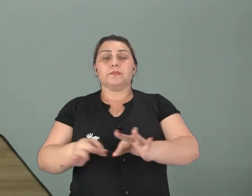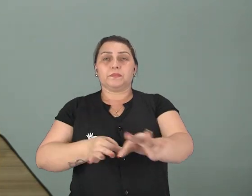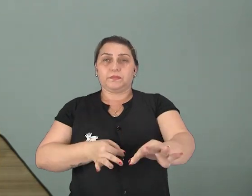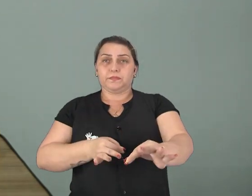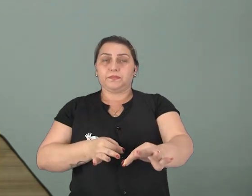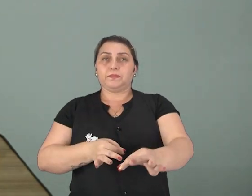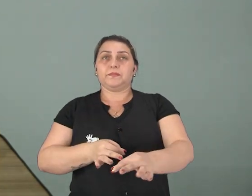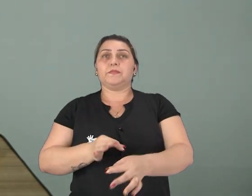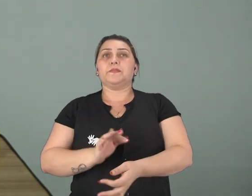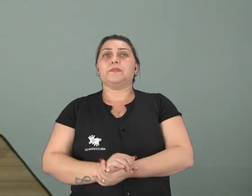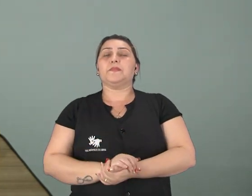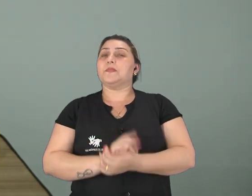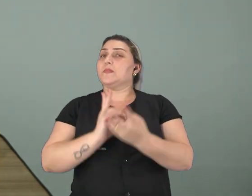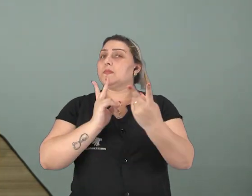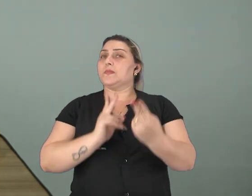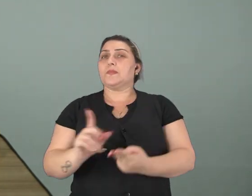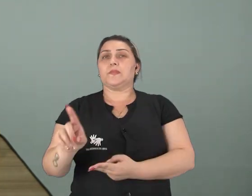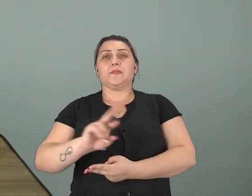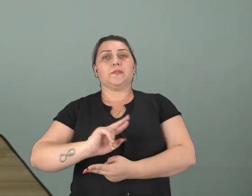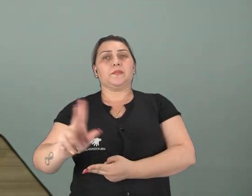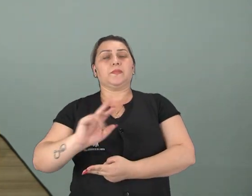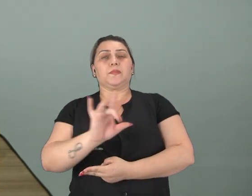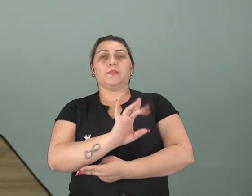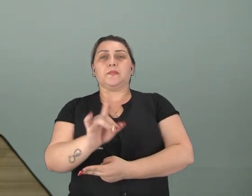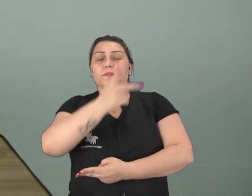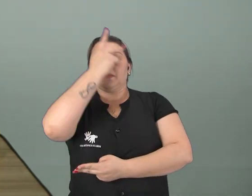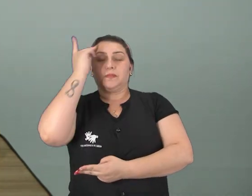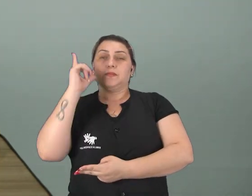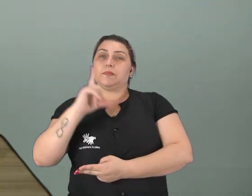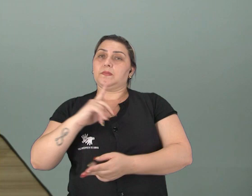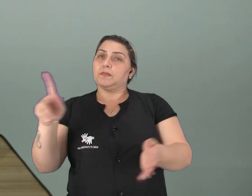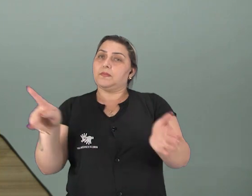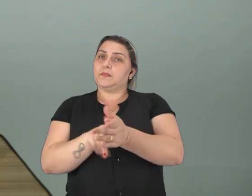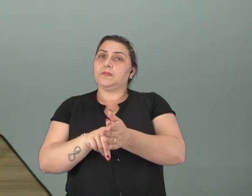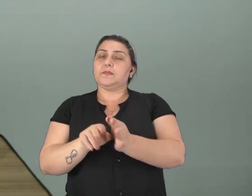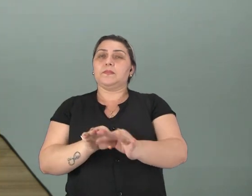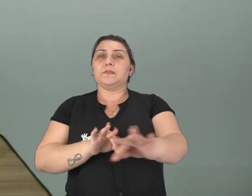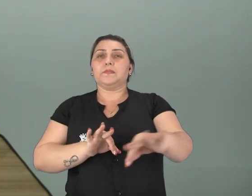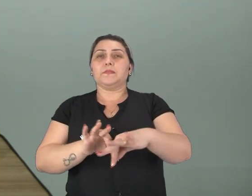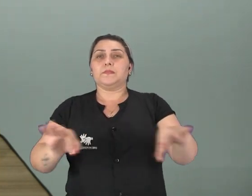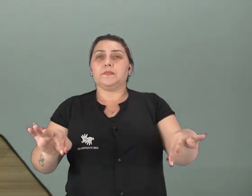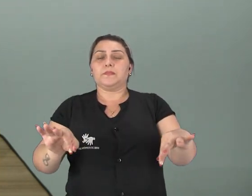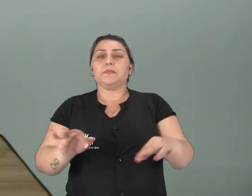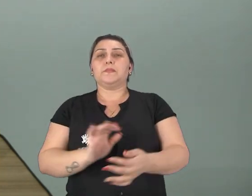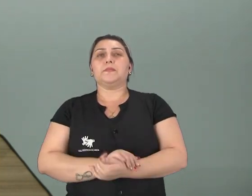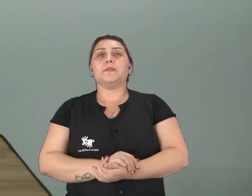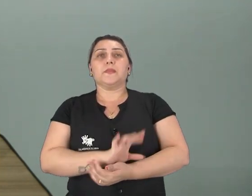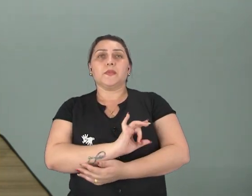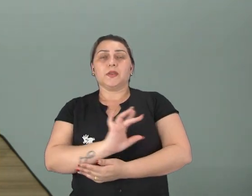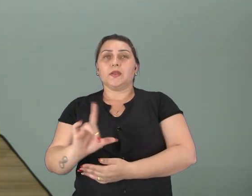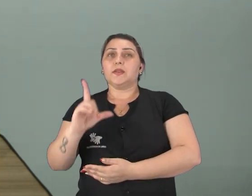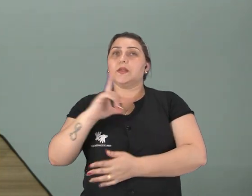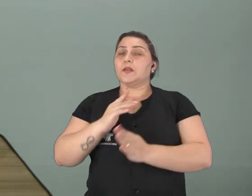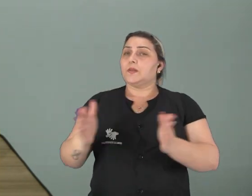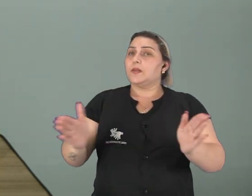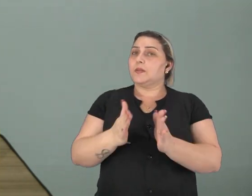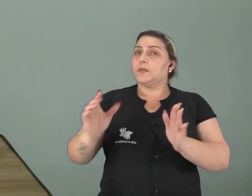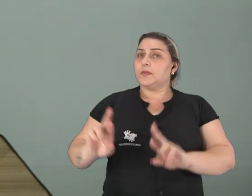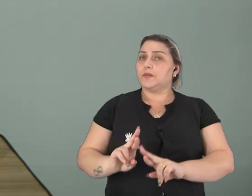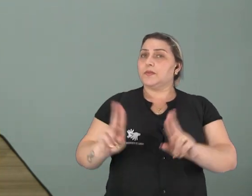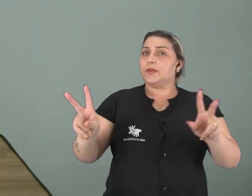medir, elas não são iguais. Cada pessoa tem a sua medida, afinal, cada um tem um